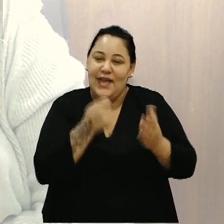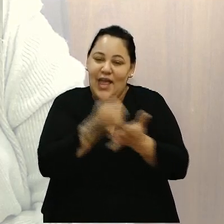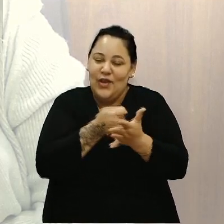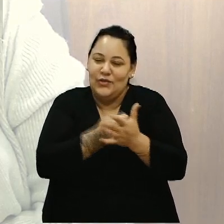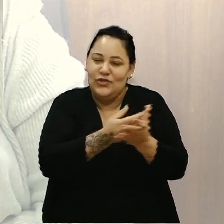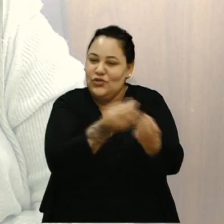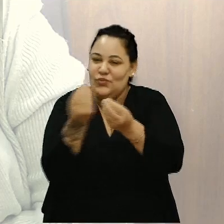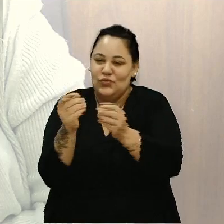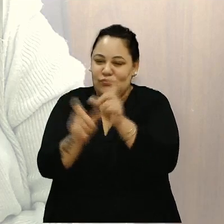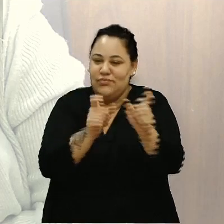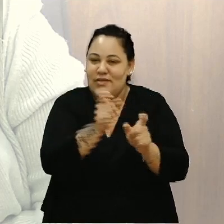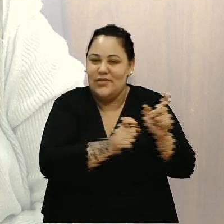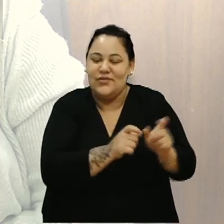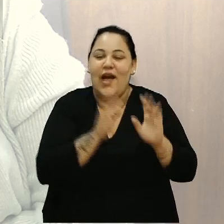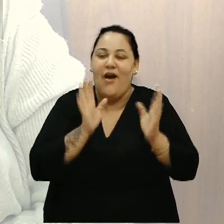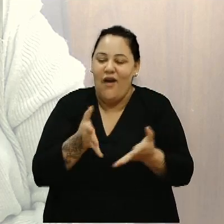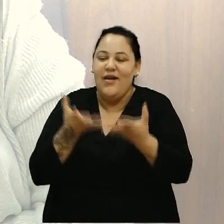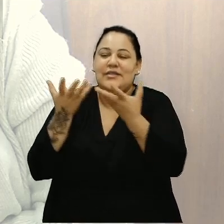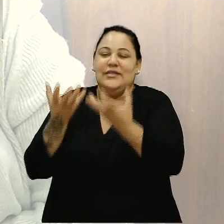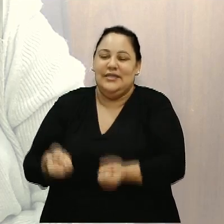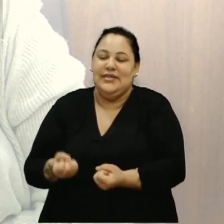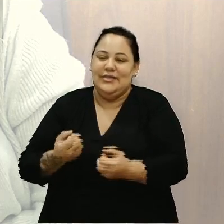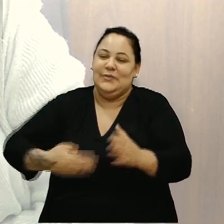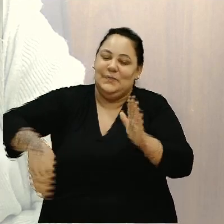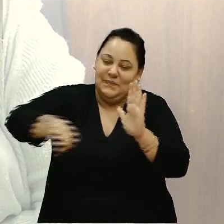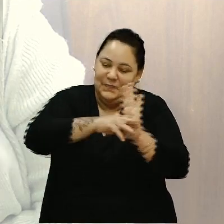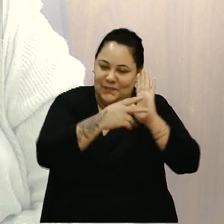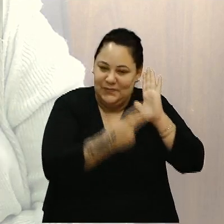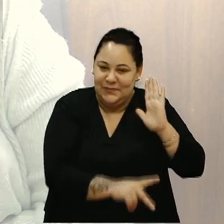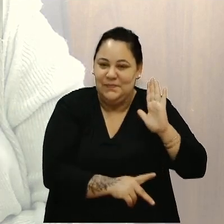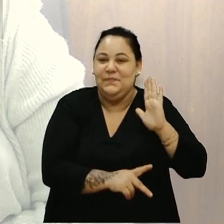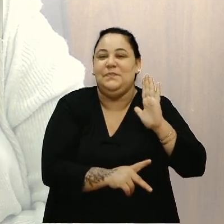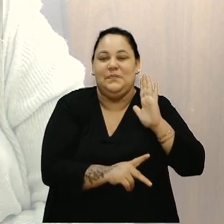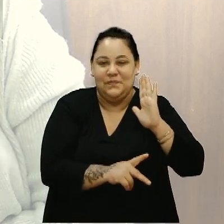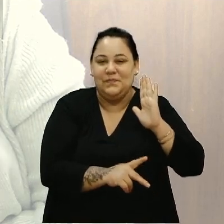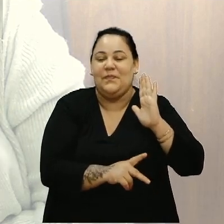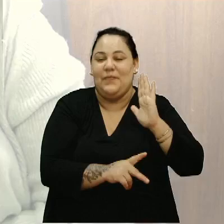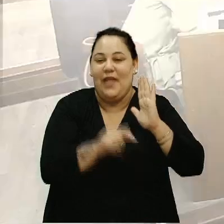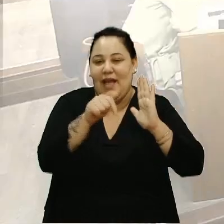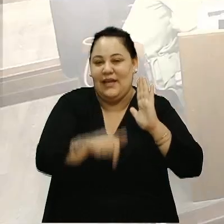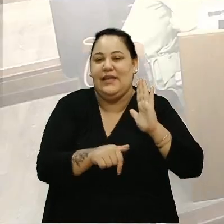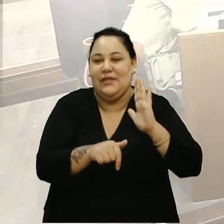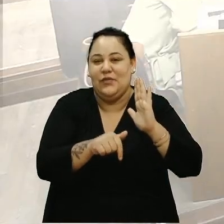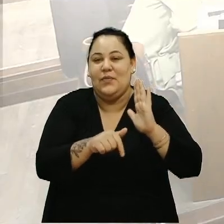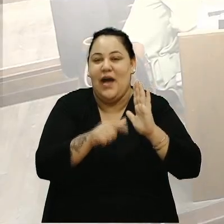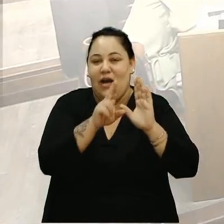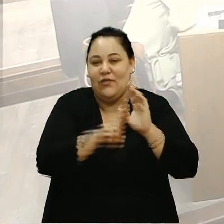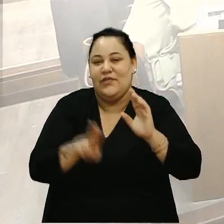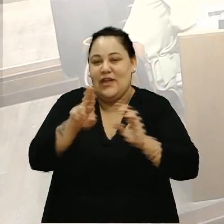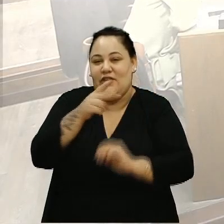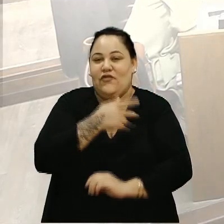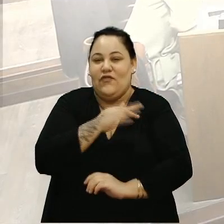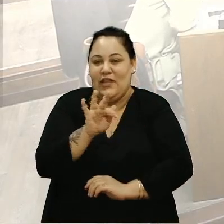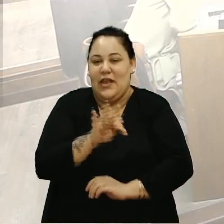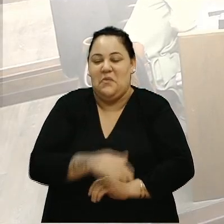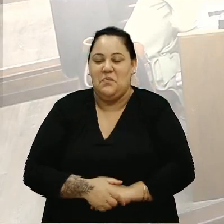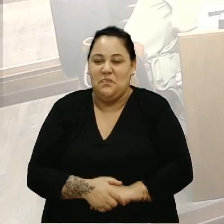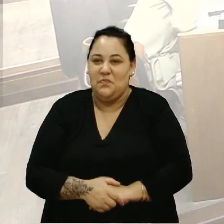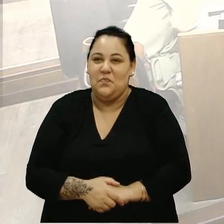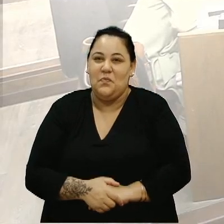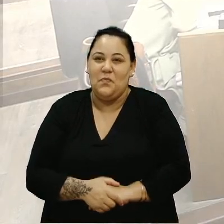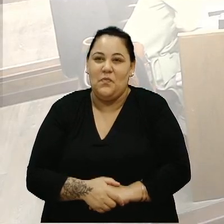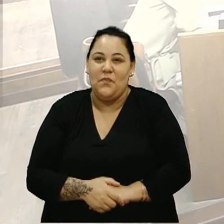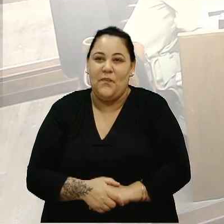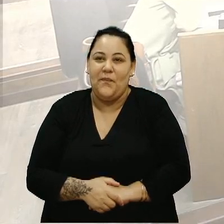tantas foi coroado agora com a vinda do campus da URGS para a nossa cidade. Obrigada, vereador. Vereador Cadori. Se possível,